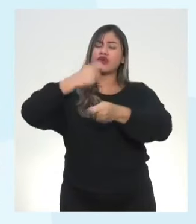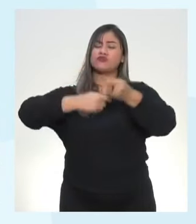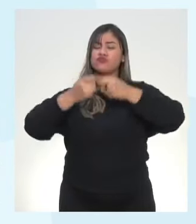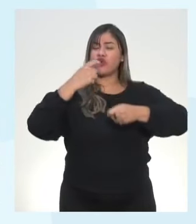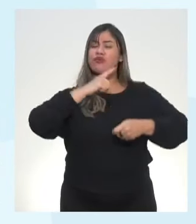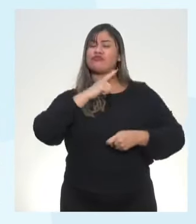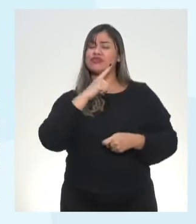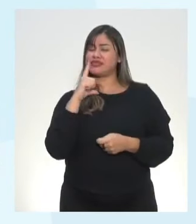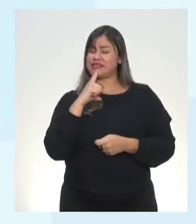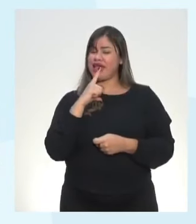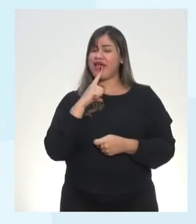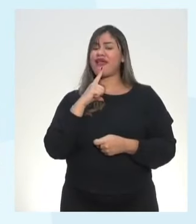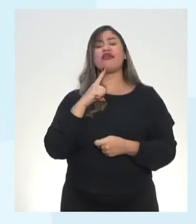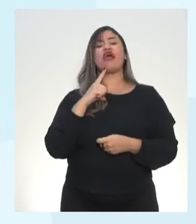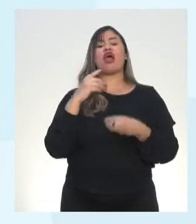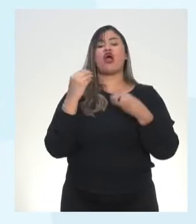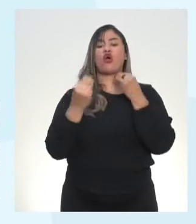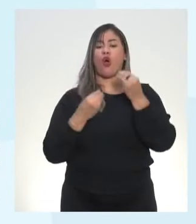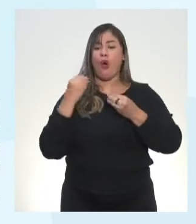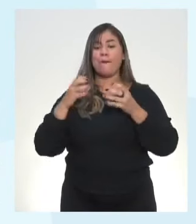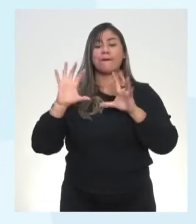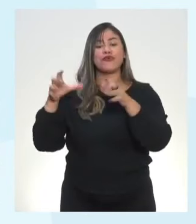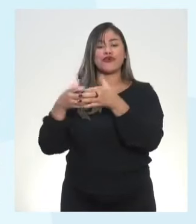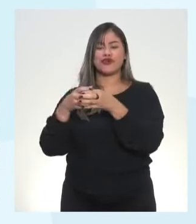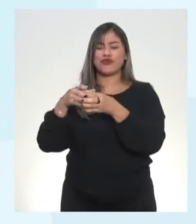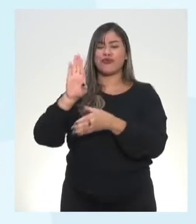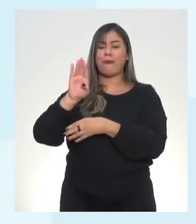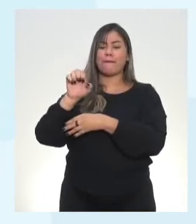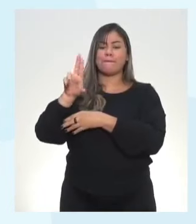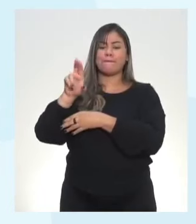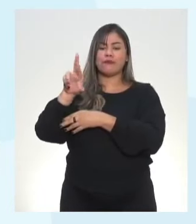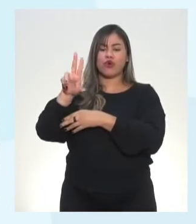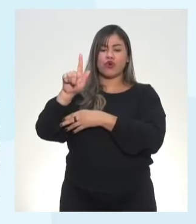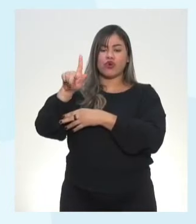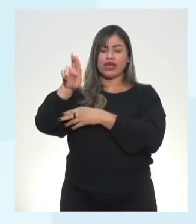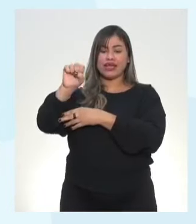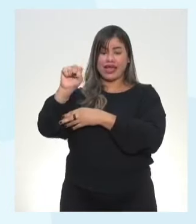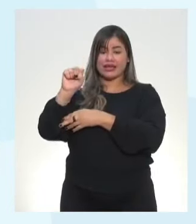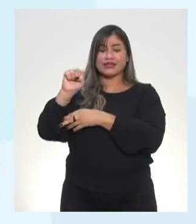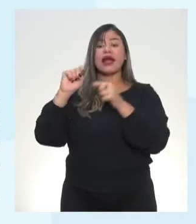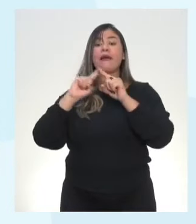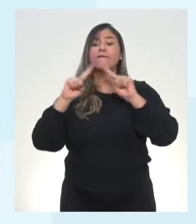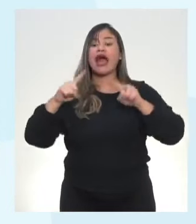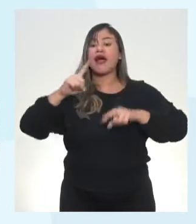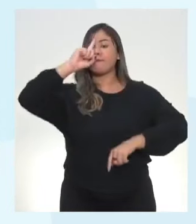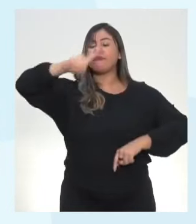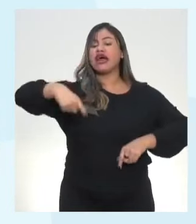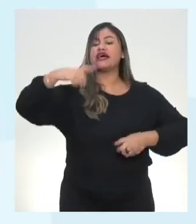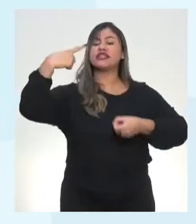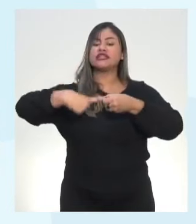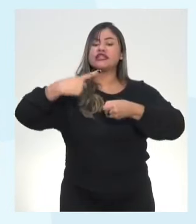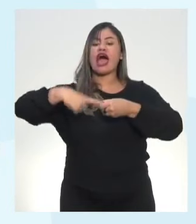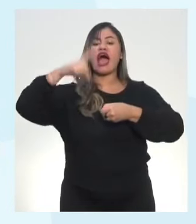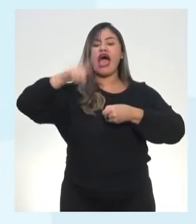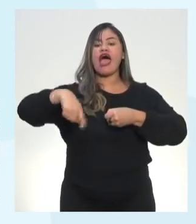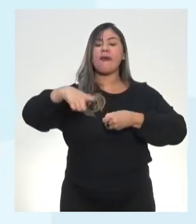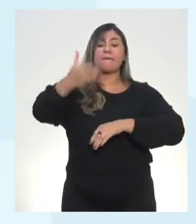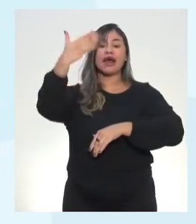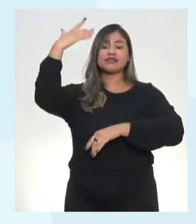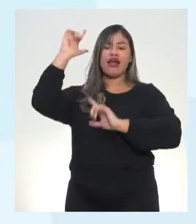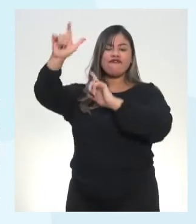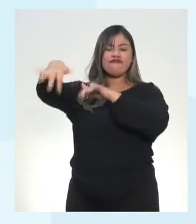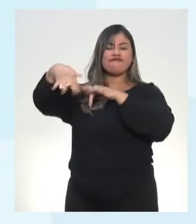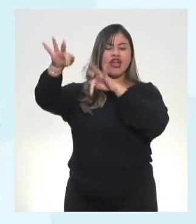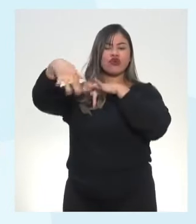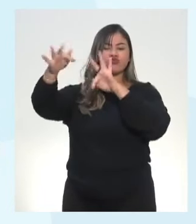nesse cenário do burgo é a burguesia, mas quem ainda é o dono da cidade é o antigo senhor feudal. Quais